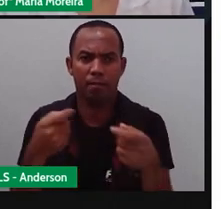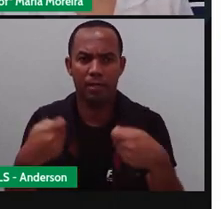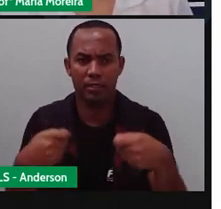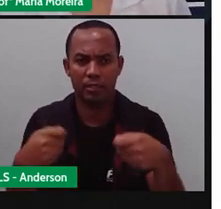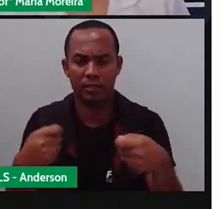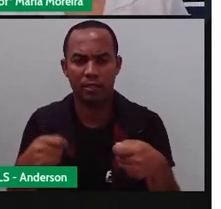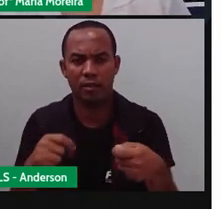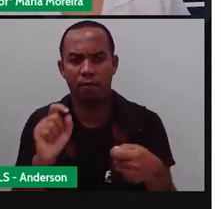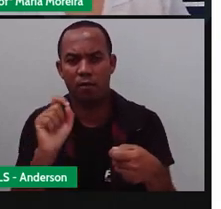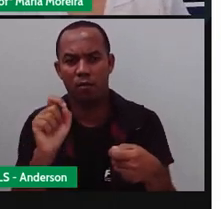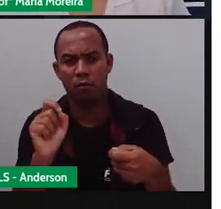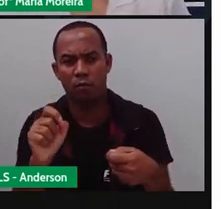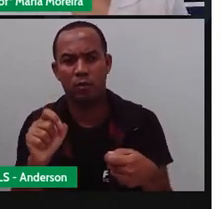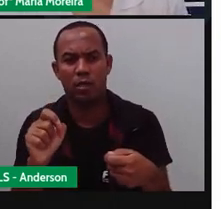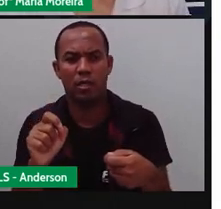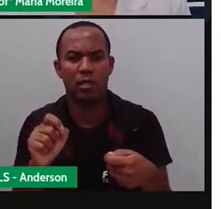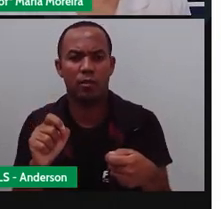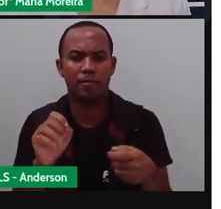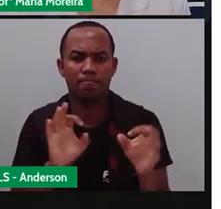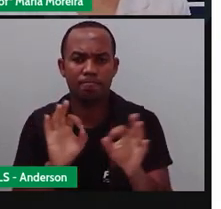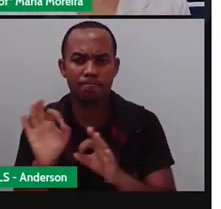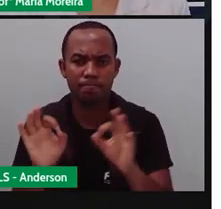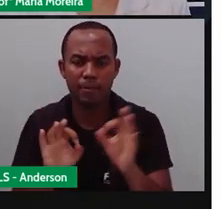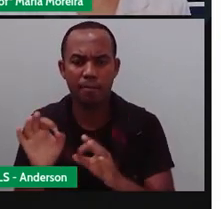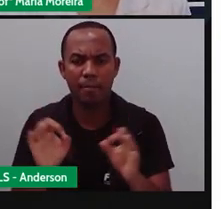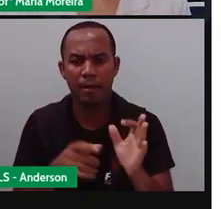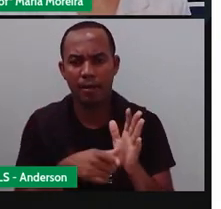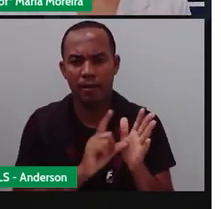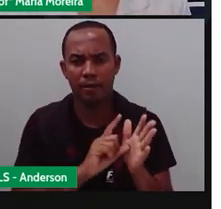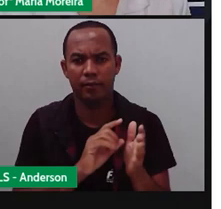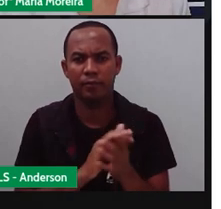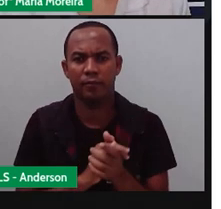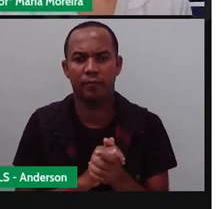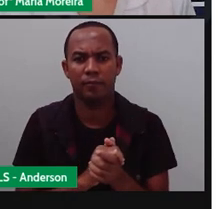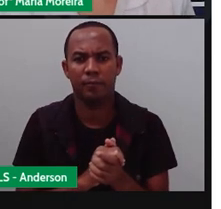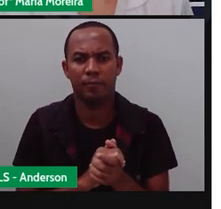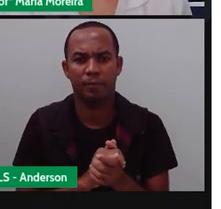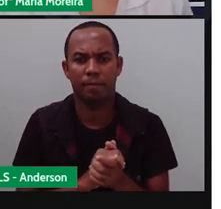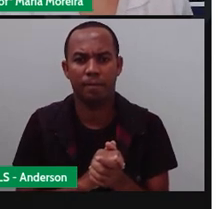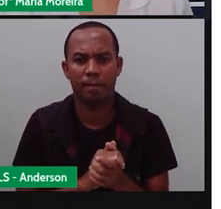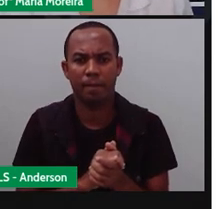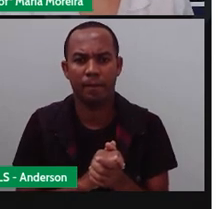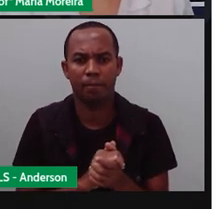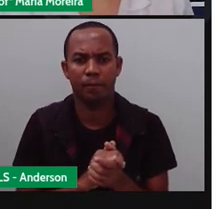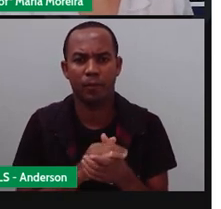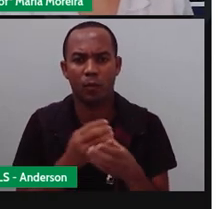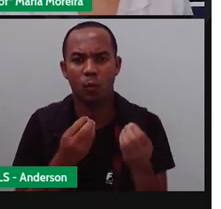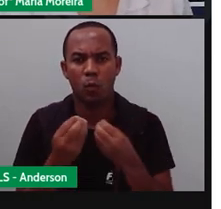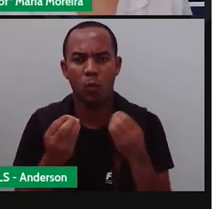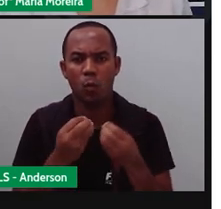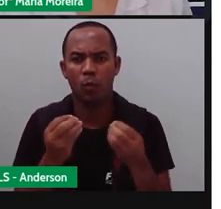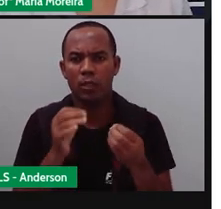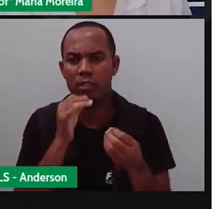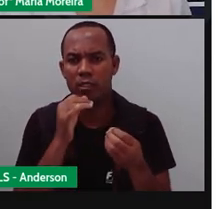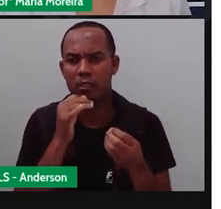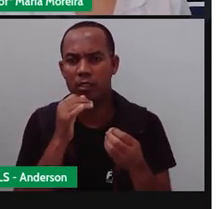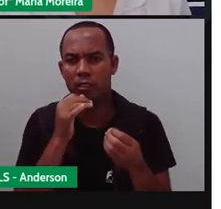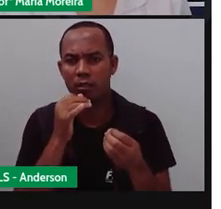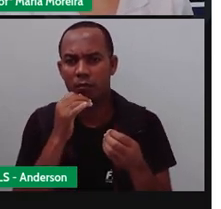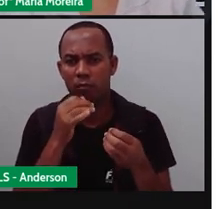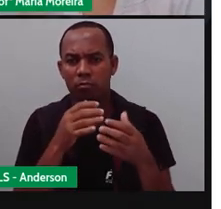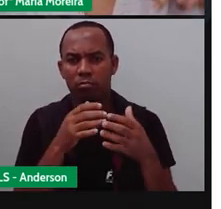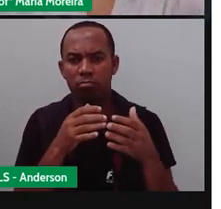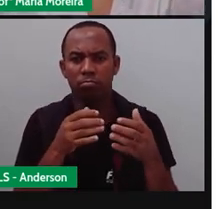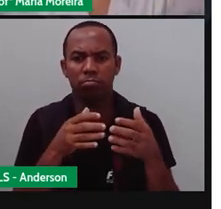o local eu que já tinha explorado a pé aquela região é a base do transporte era o que a